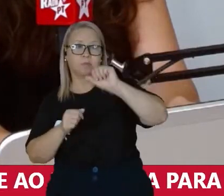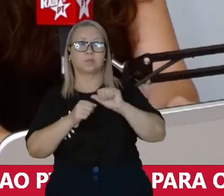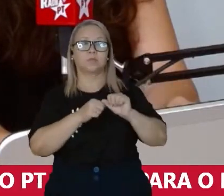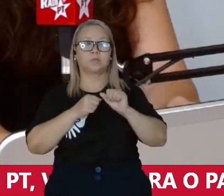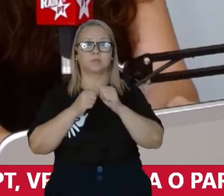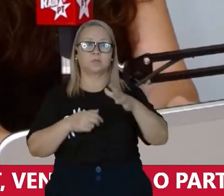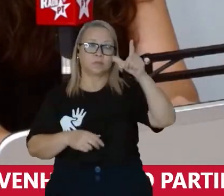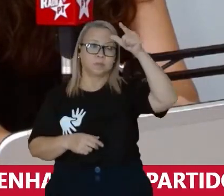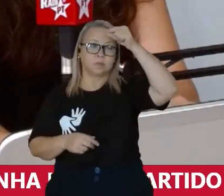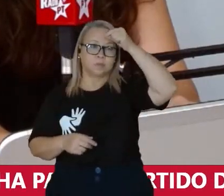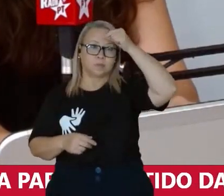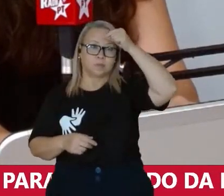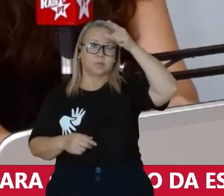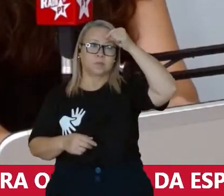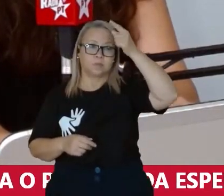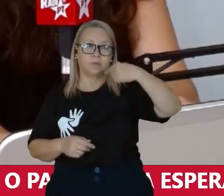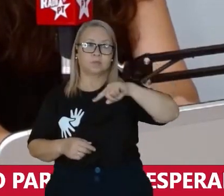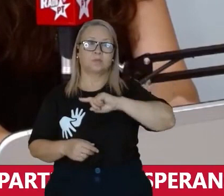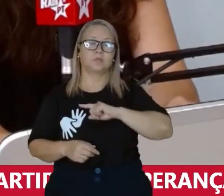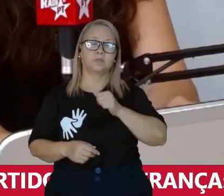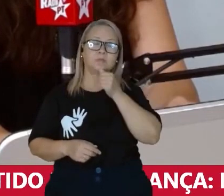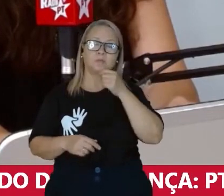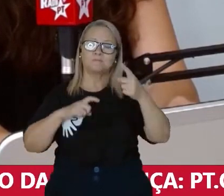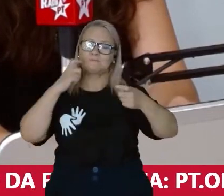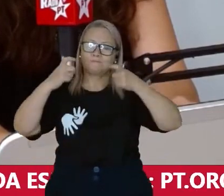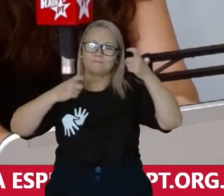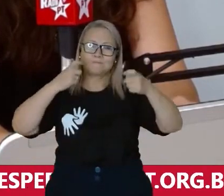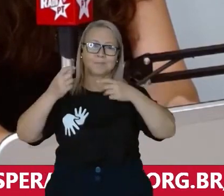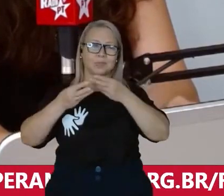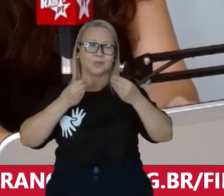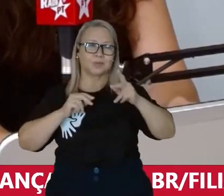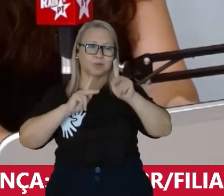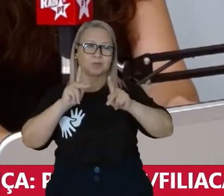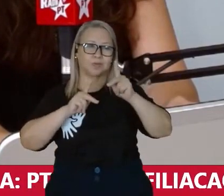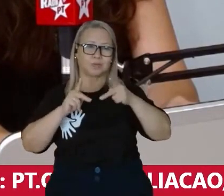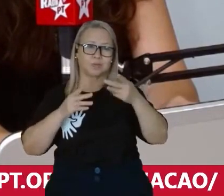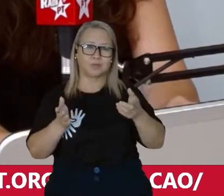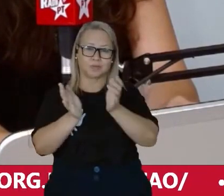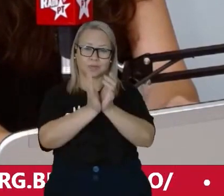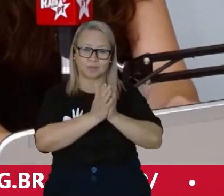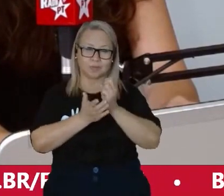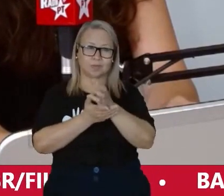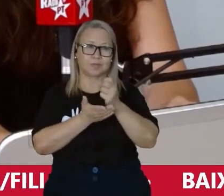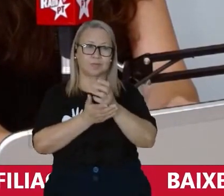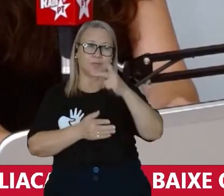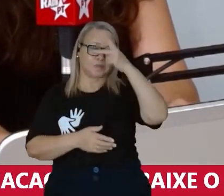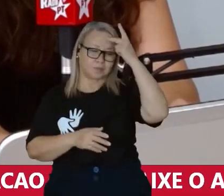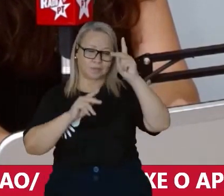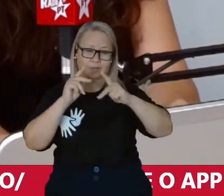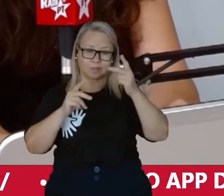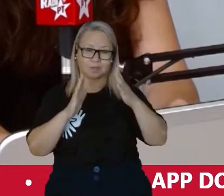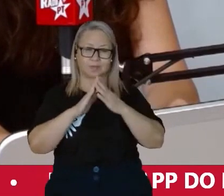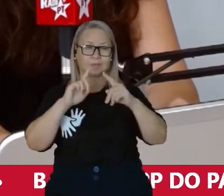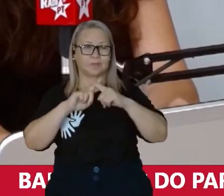que isso é um alívio para a gente, mas eu ainda me preocupo com o pessoal que está lá no grupo do WhatsApp, ou então o pessoal que está no grupo da igreja, ou